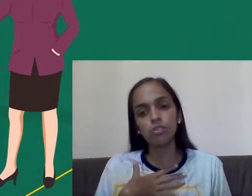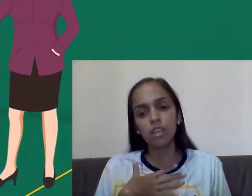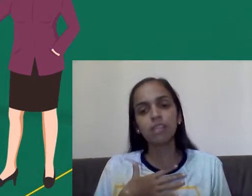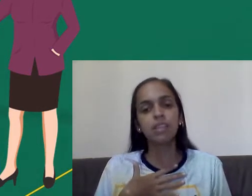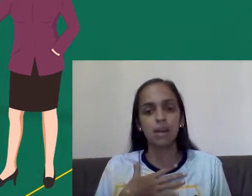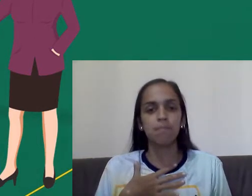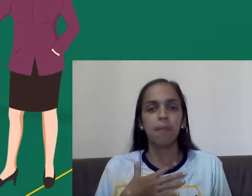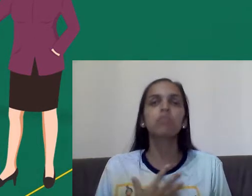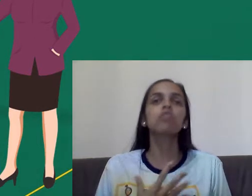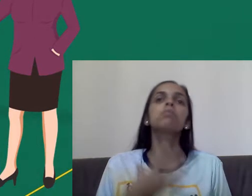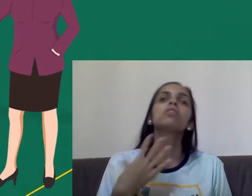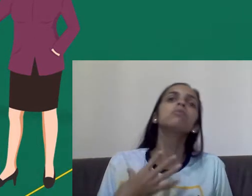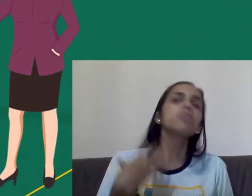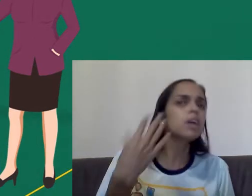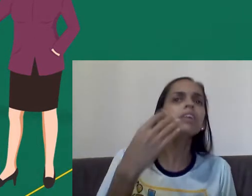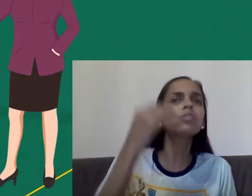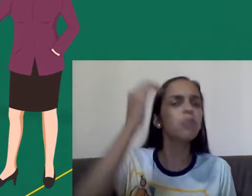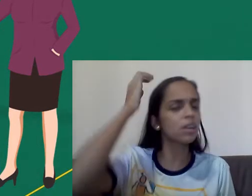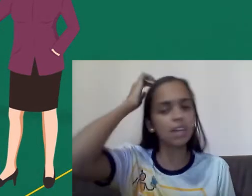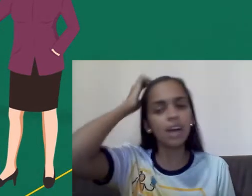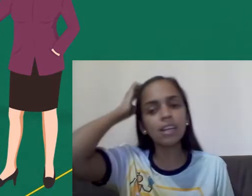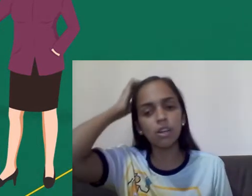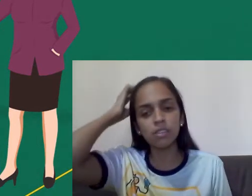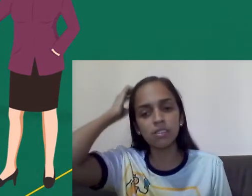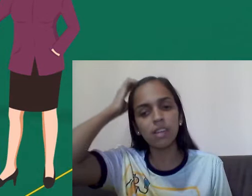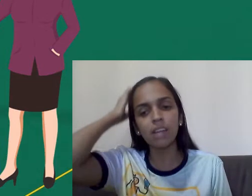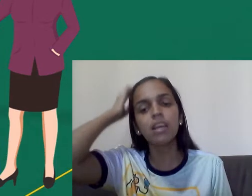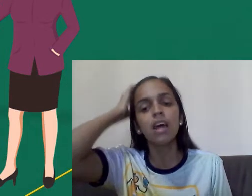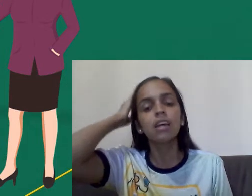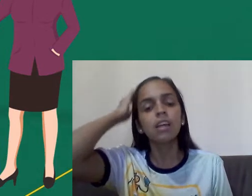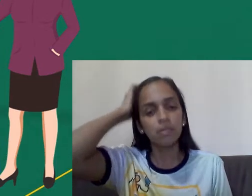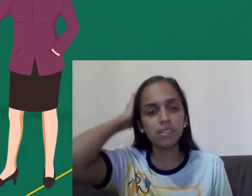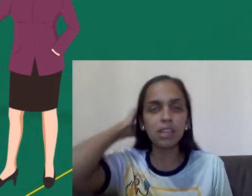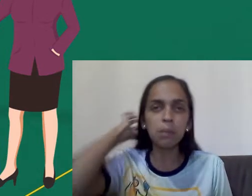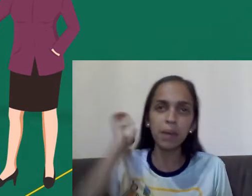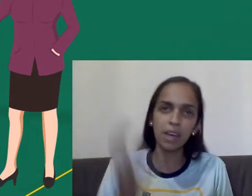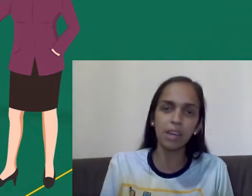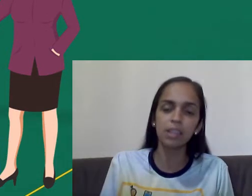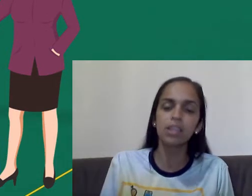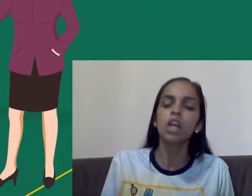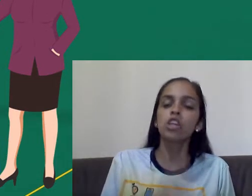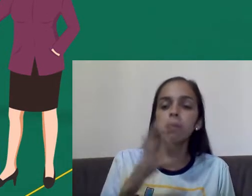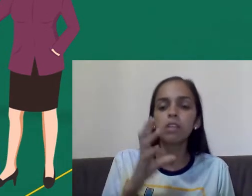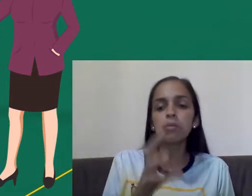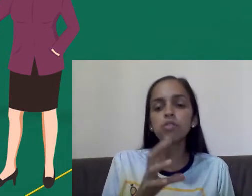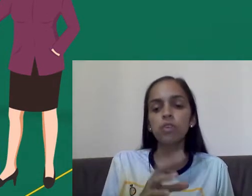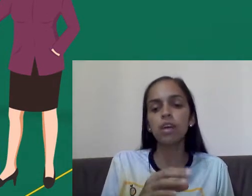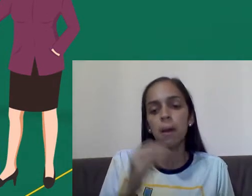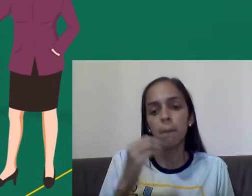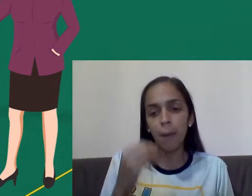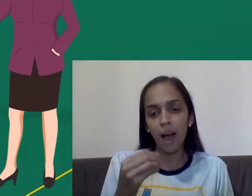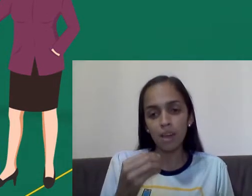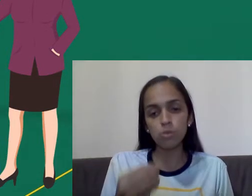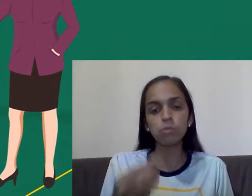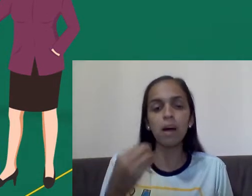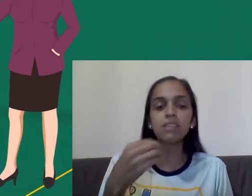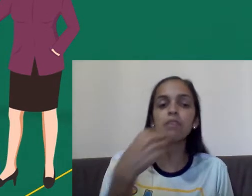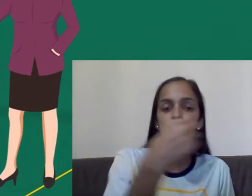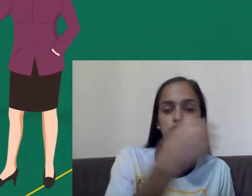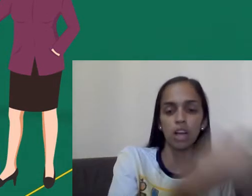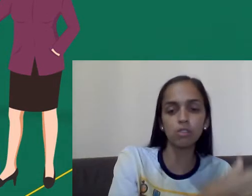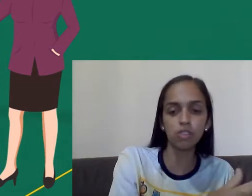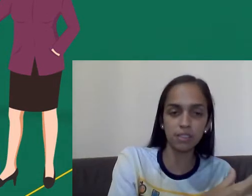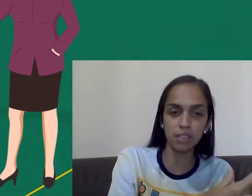no nosso dia a dia. Nós podemos ver isso até aqui na nossa cidade, que é uma cidade pequena. Nós podemos ver bairros